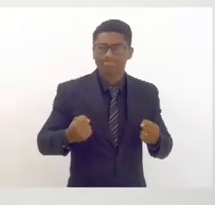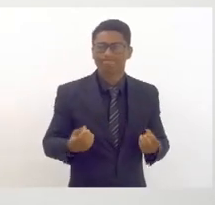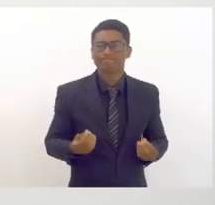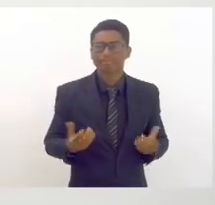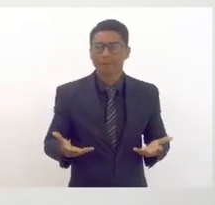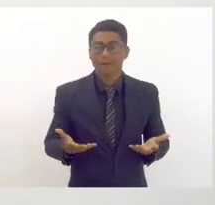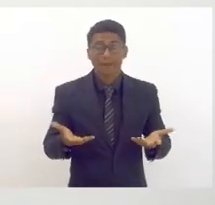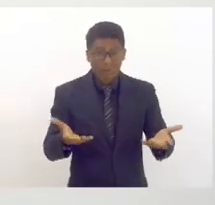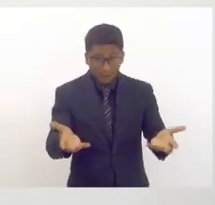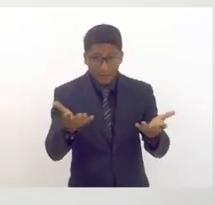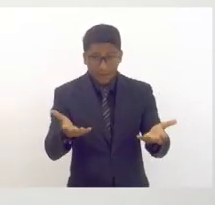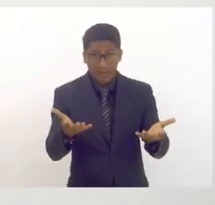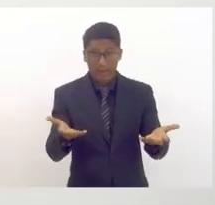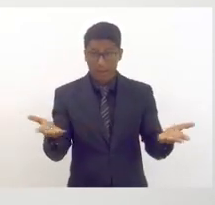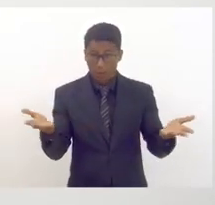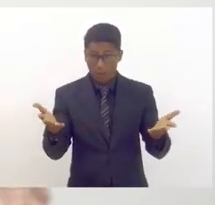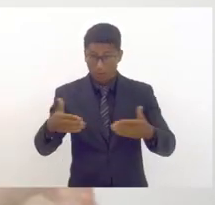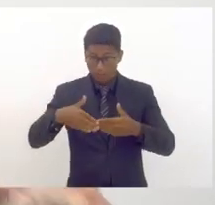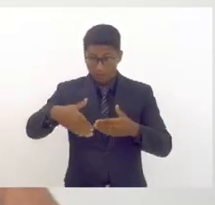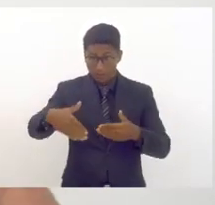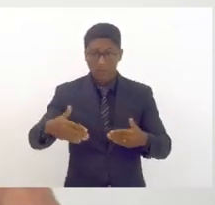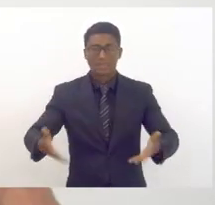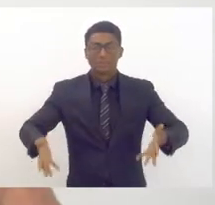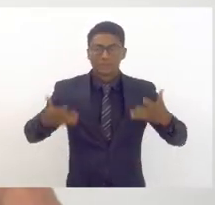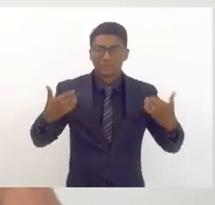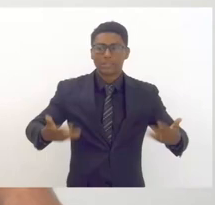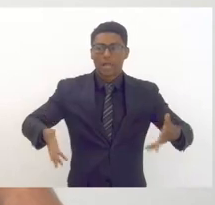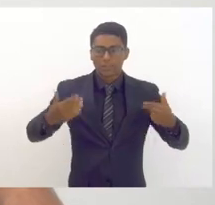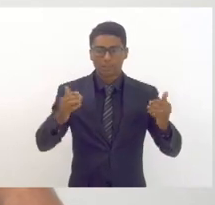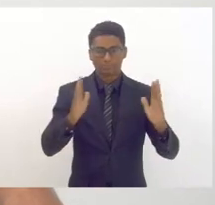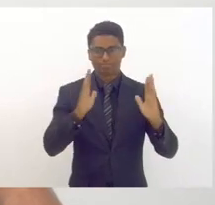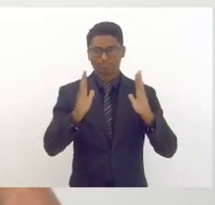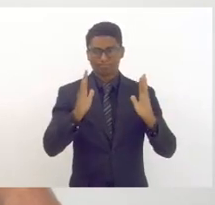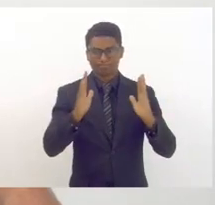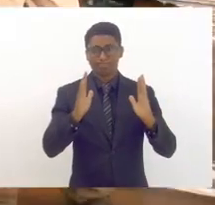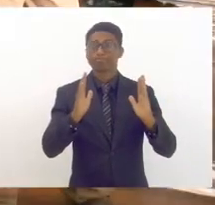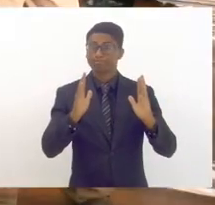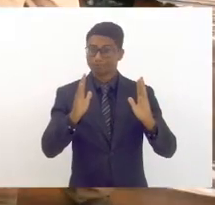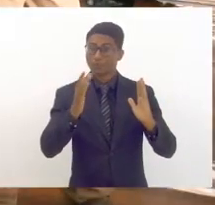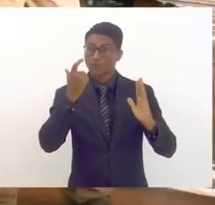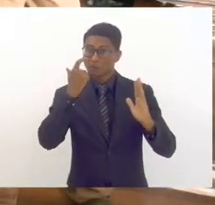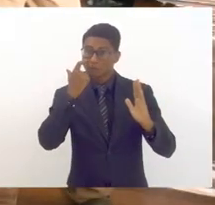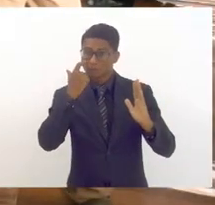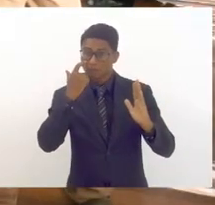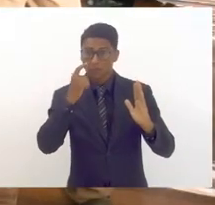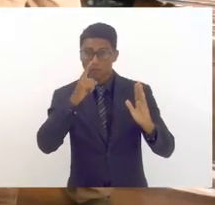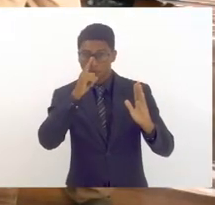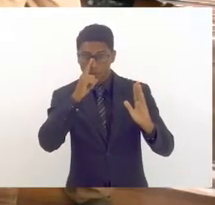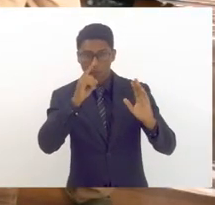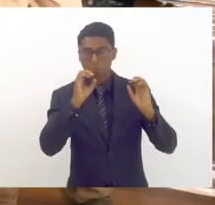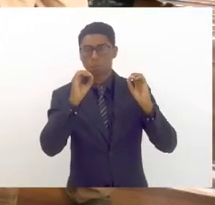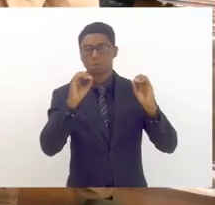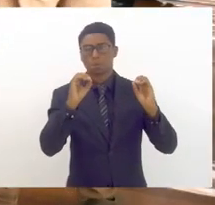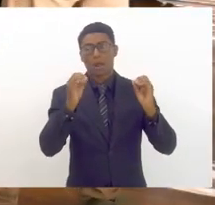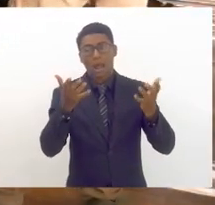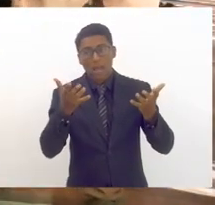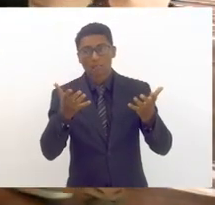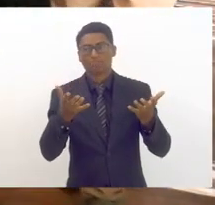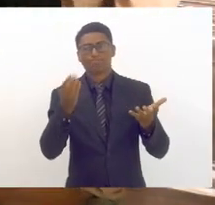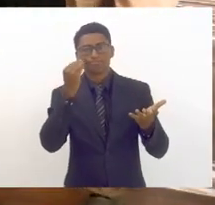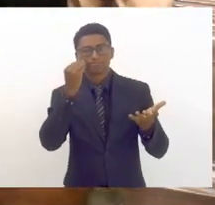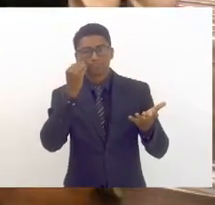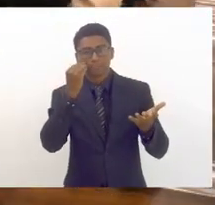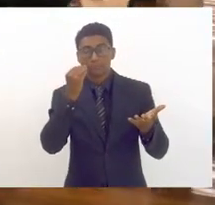resultado positivo nesse verão. E, obviamente, que trabalhando com essa Casa de Leis, e com a inovação tão importante, se